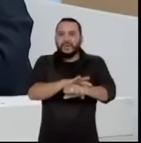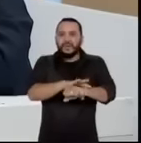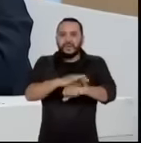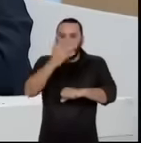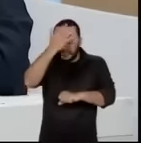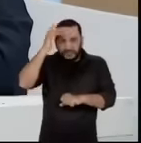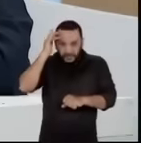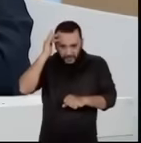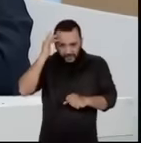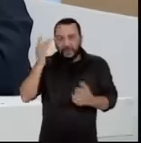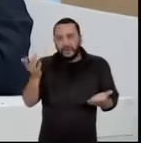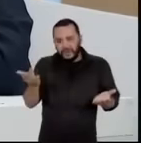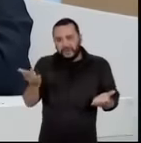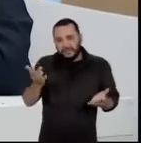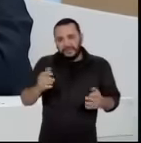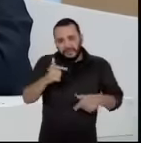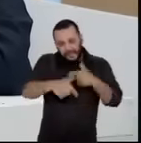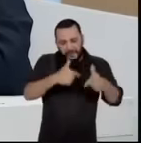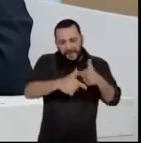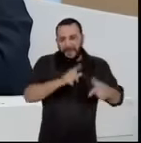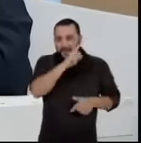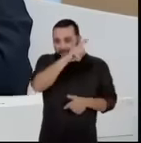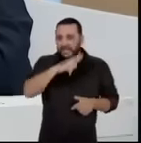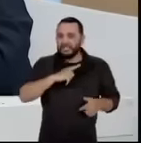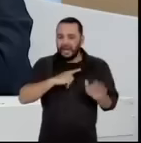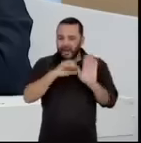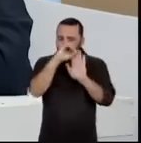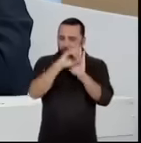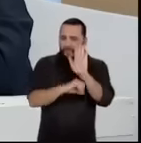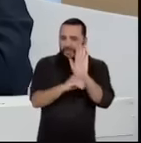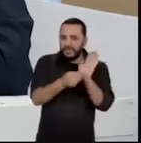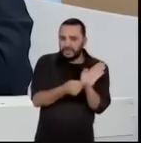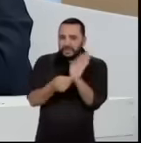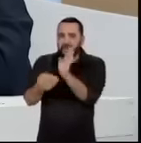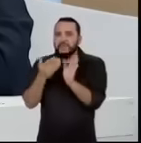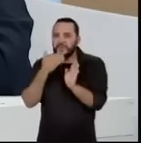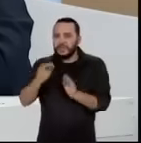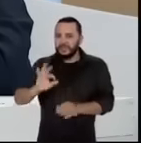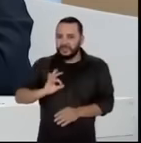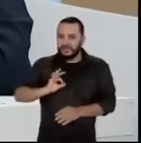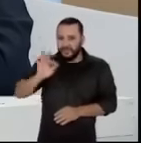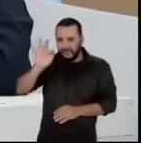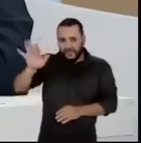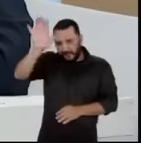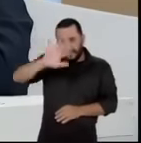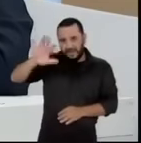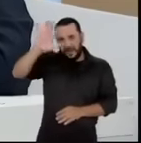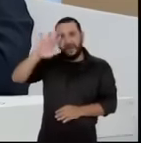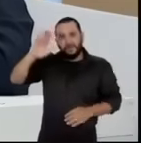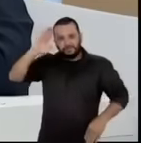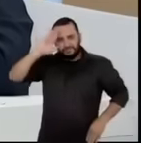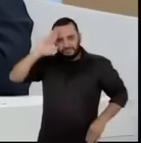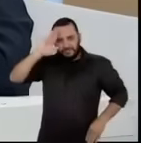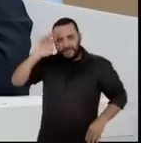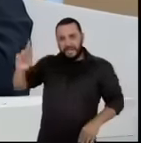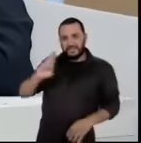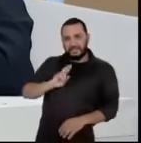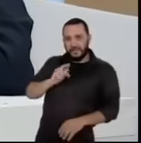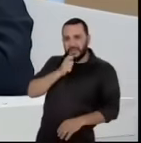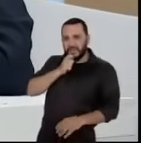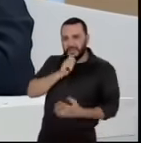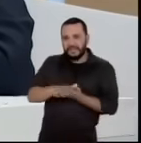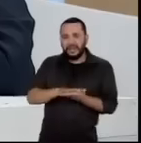E falou mais ainda: saliento que já foram expedidos ofícios solicitando apoio da Força Nacional de Segurança, entretanto, até o momento não houve resposta. Quer